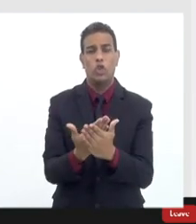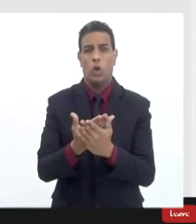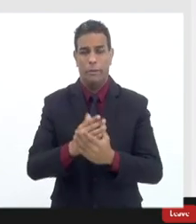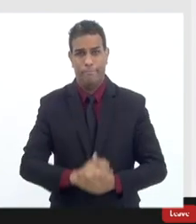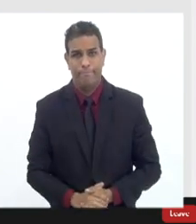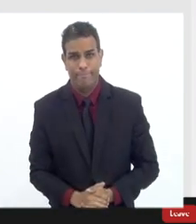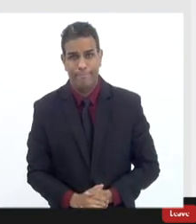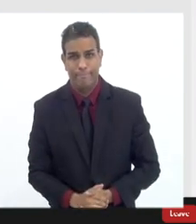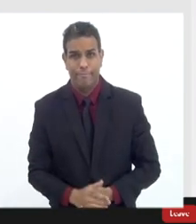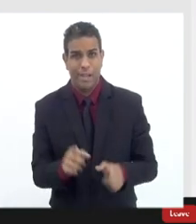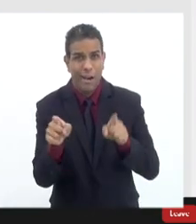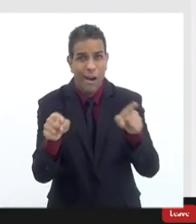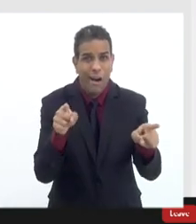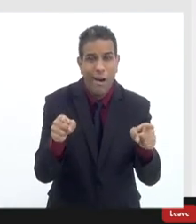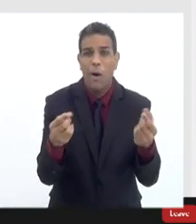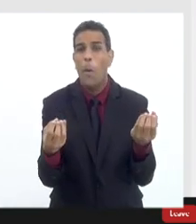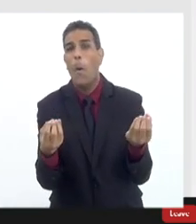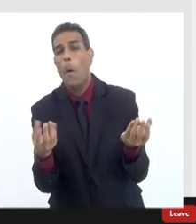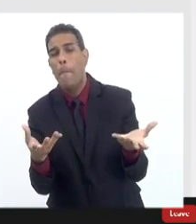parcela considerável